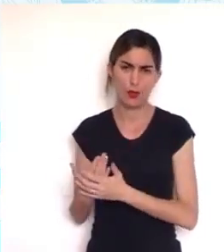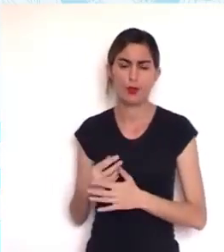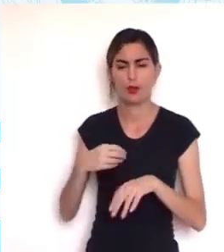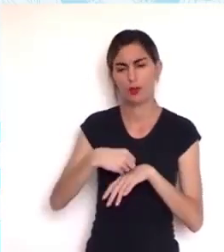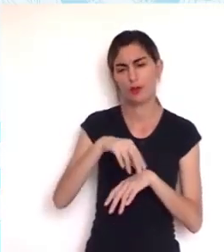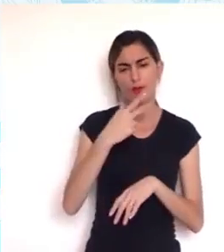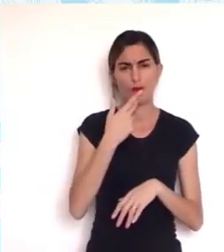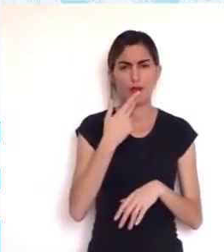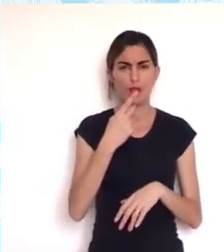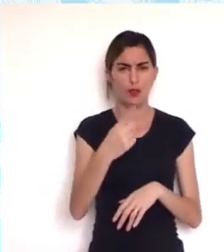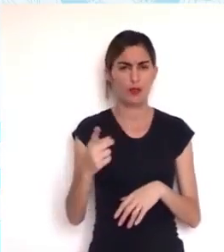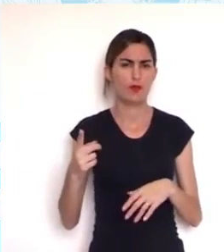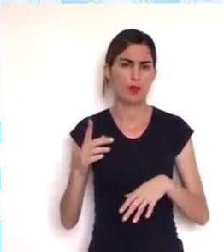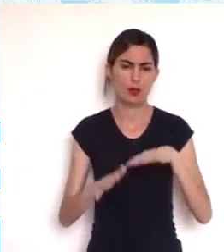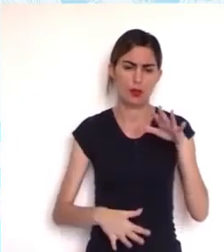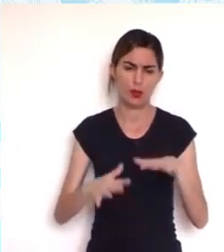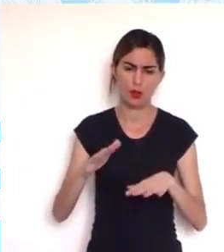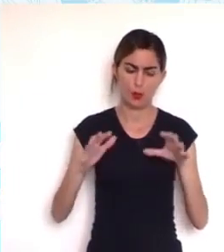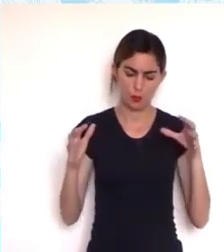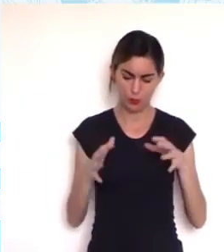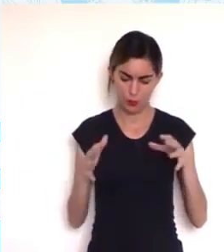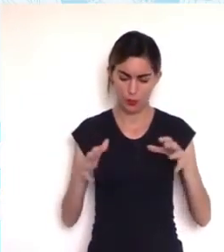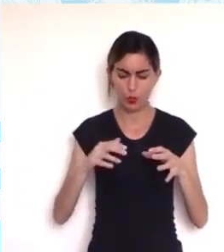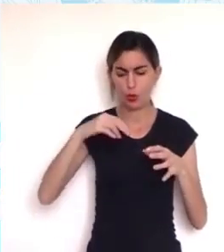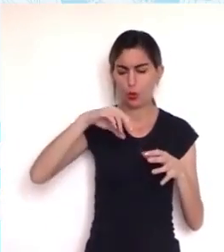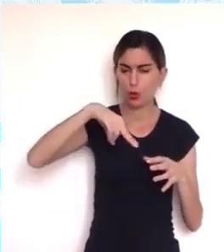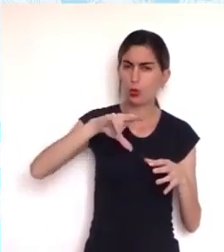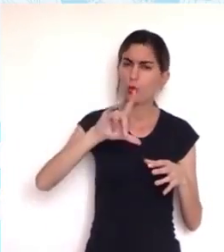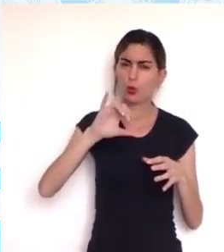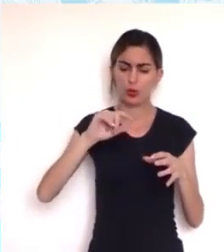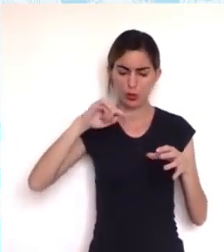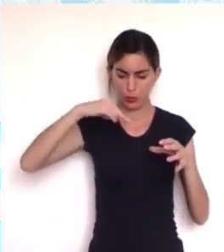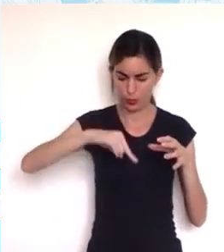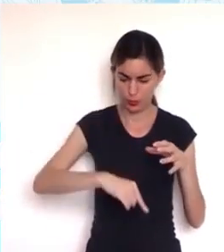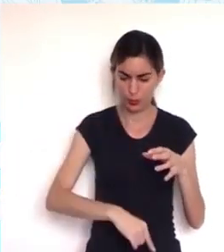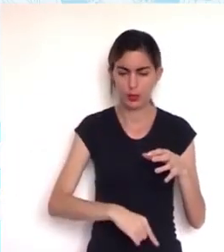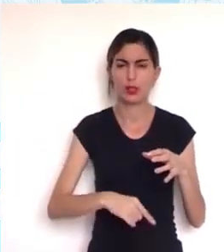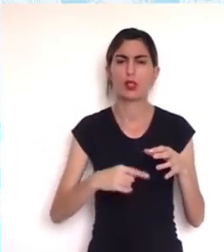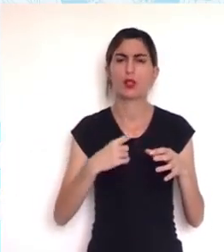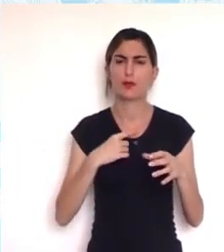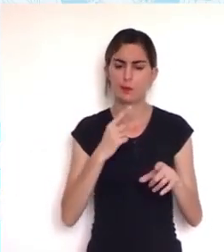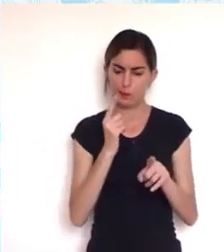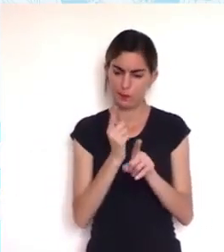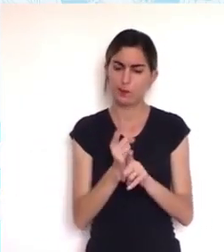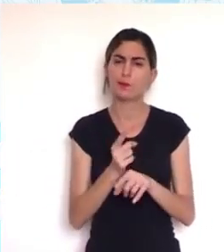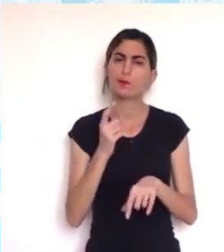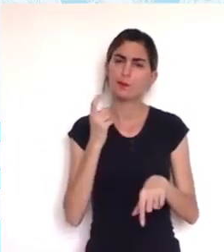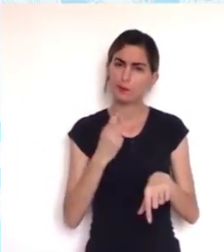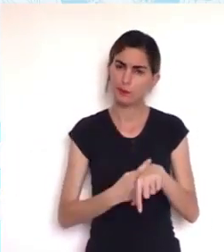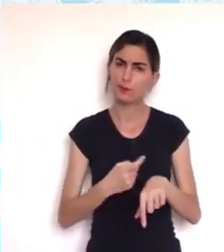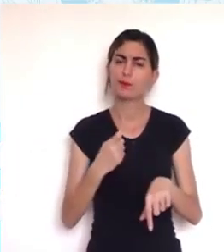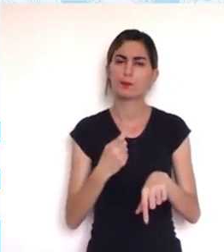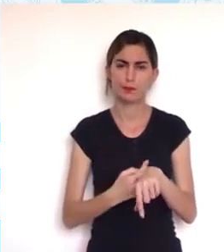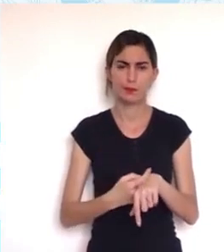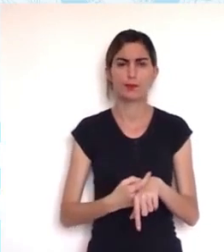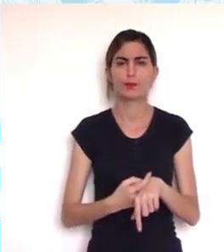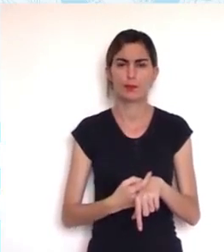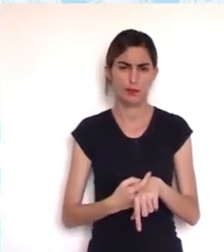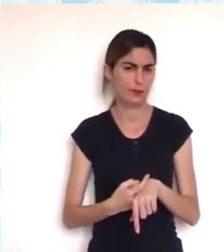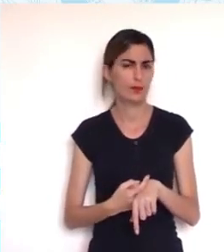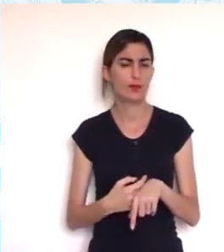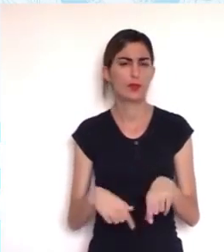para vocês que devido à pressão, o núcleo interno, né, ele vai se encontrar na forma